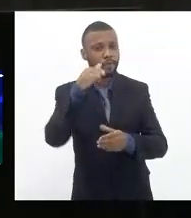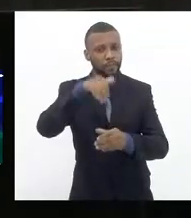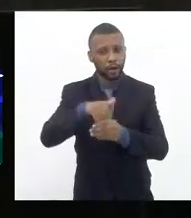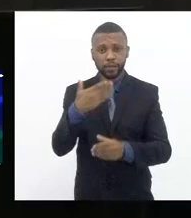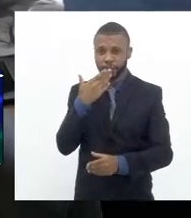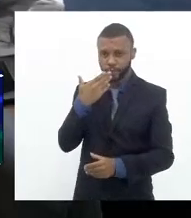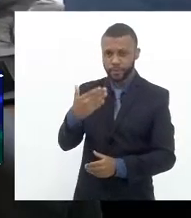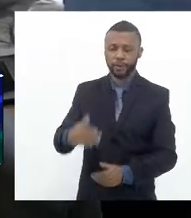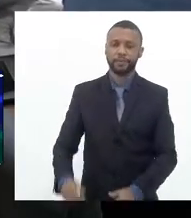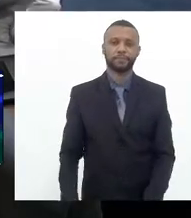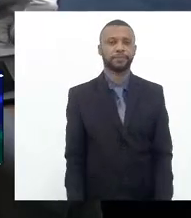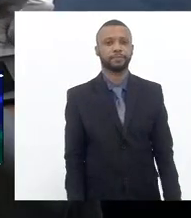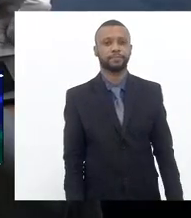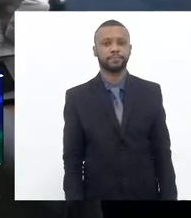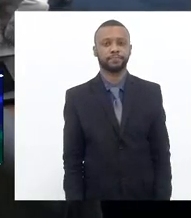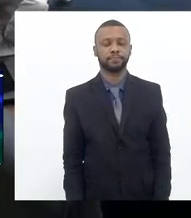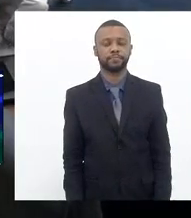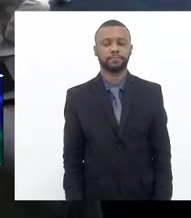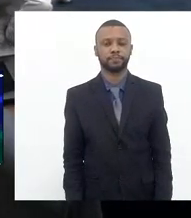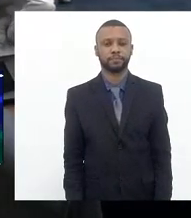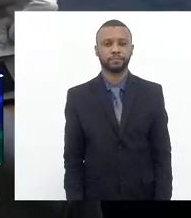favorável.